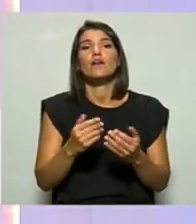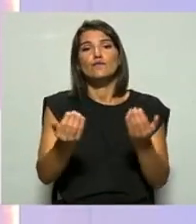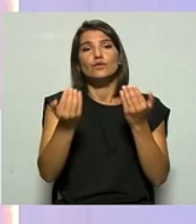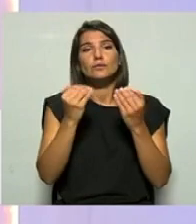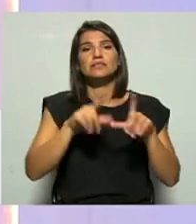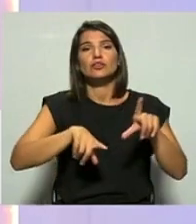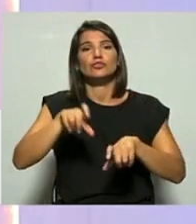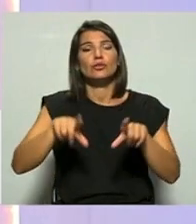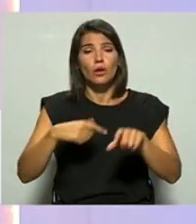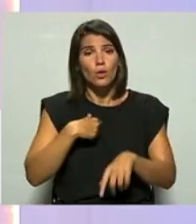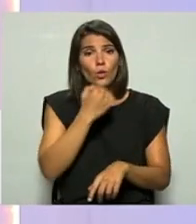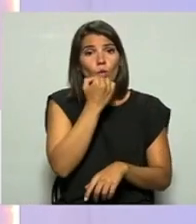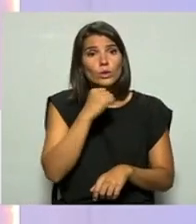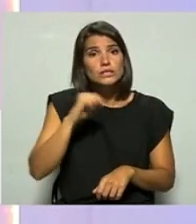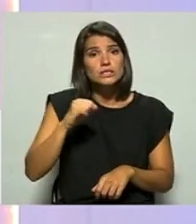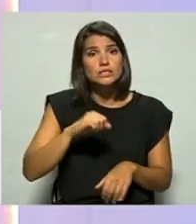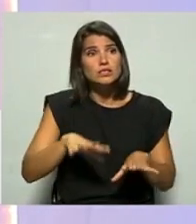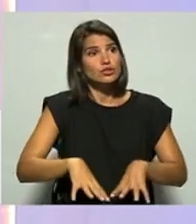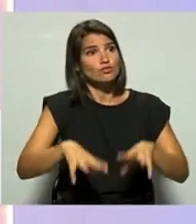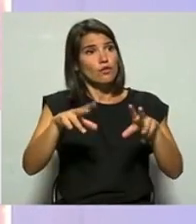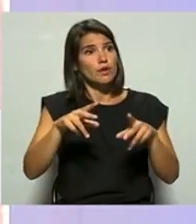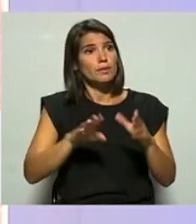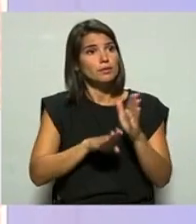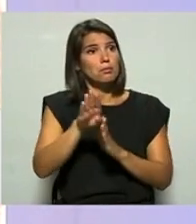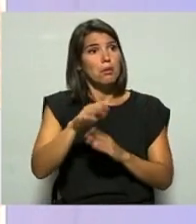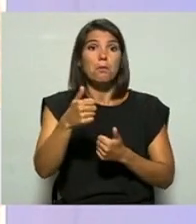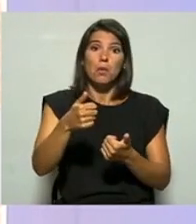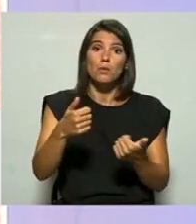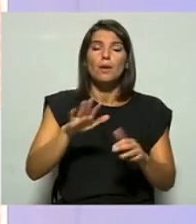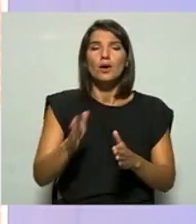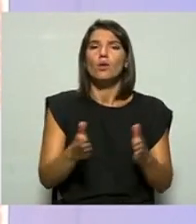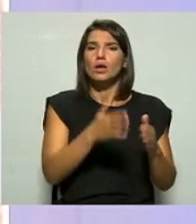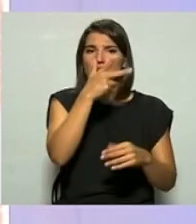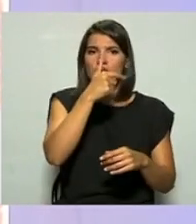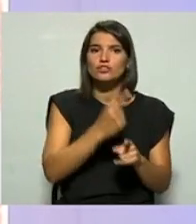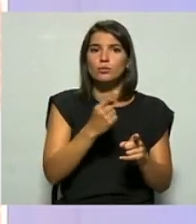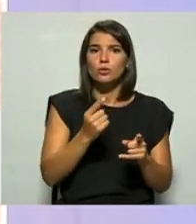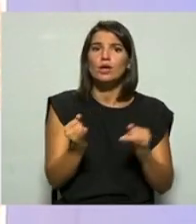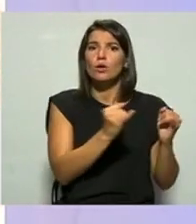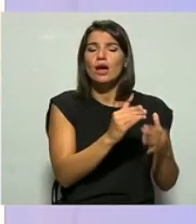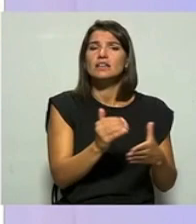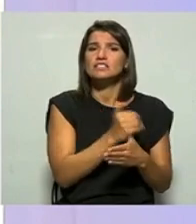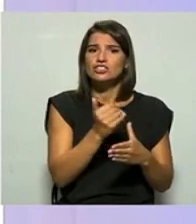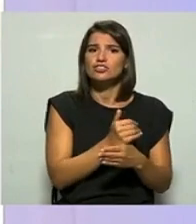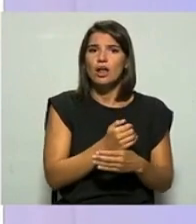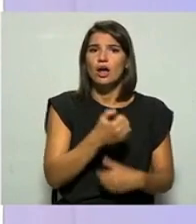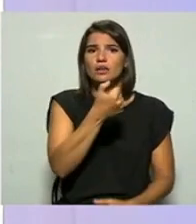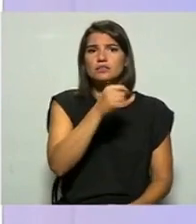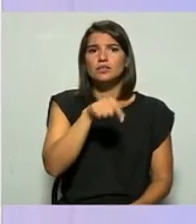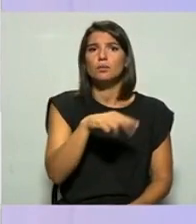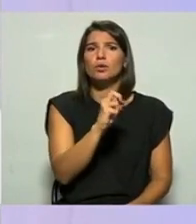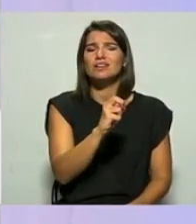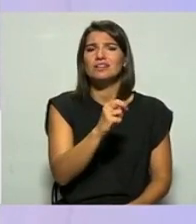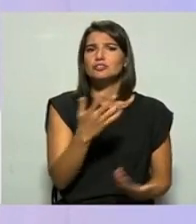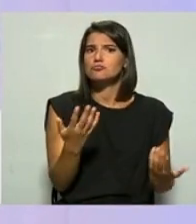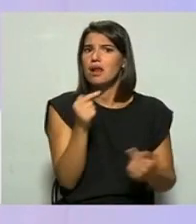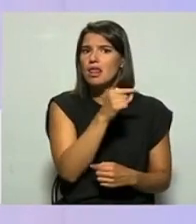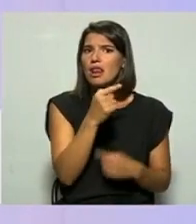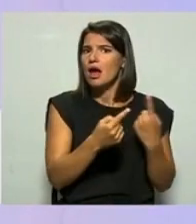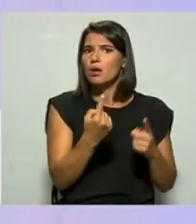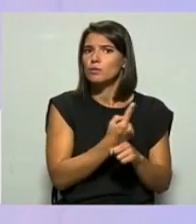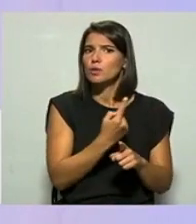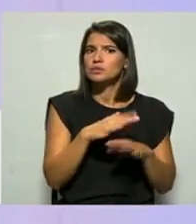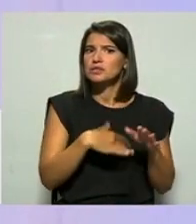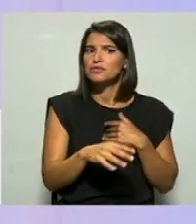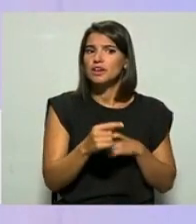eu fico contente com esse com esse com esse crescimento mas também fico triste porque ele consegue ao lado não sei se ali tivemos um crescimento se encontra isso tanto ligar qualquer coisa tá ser